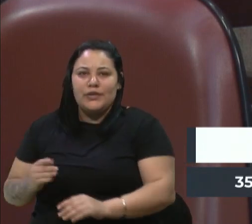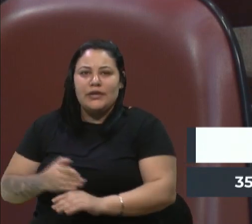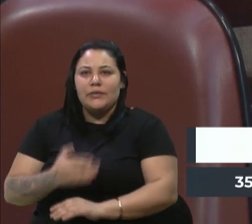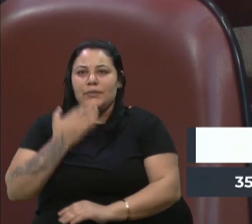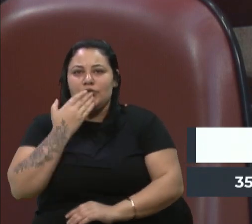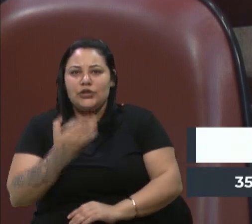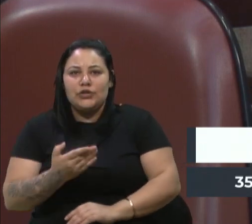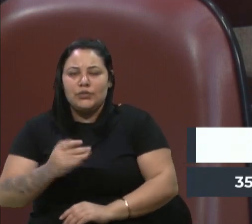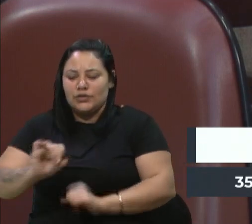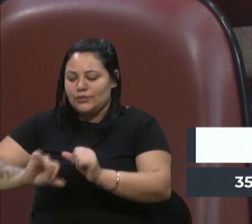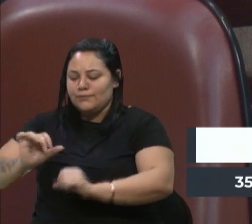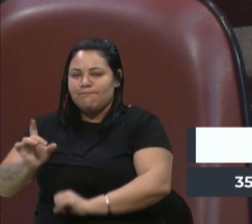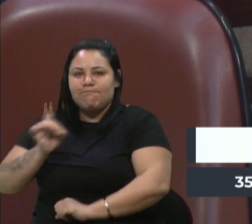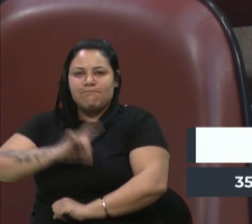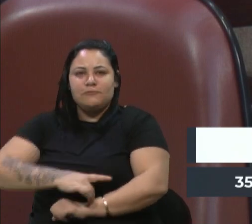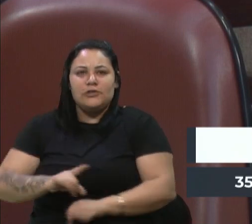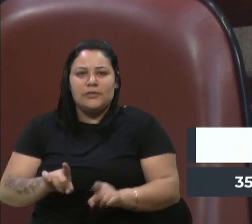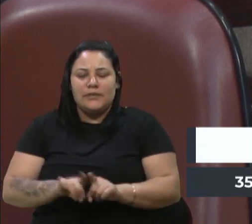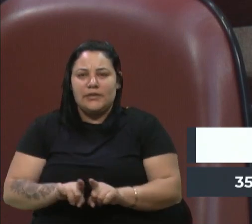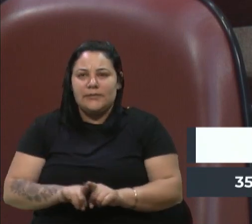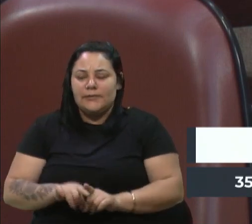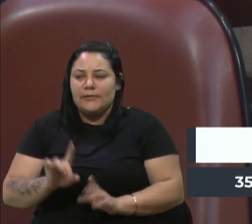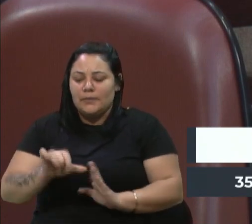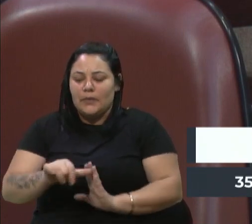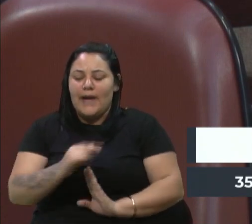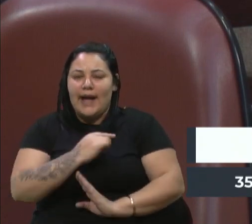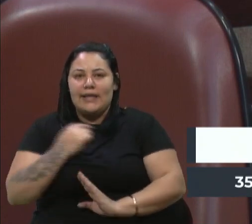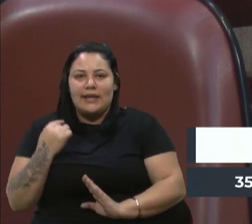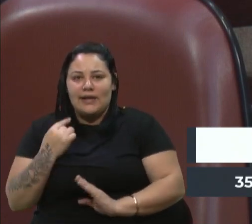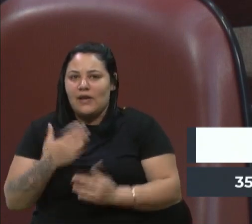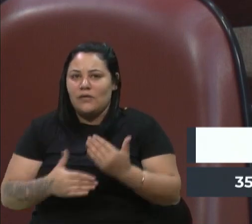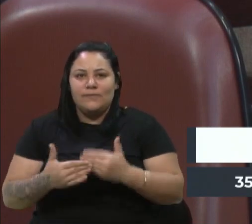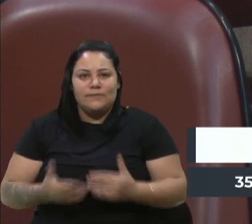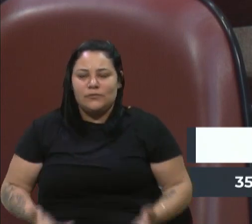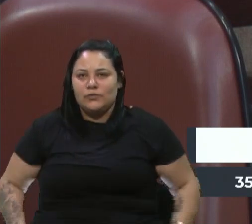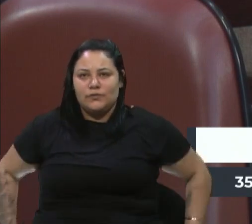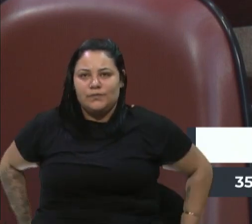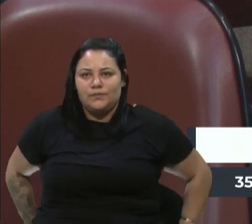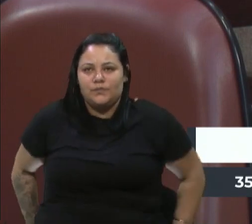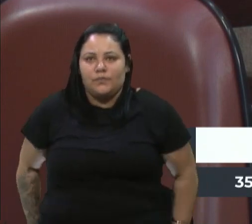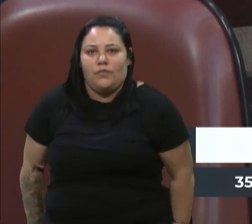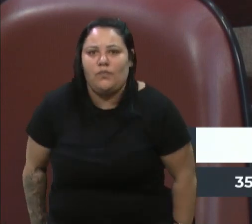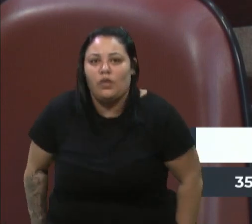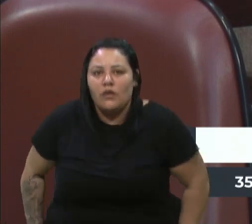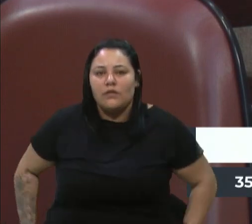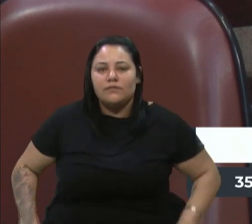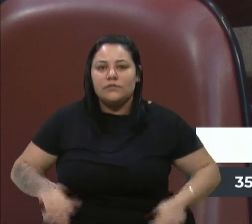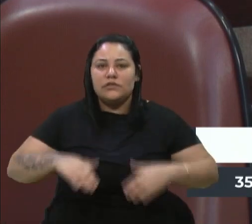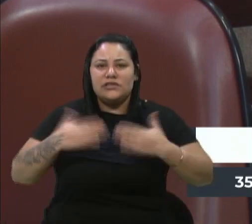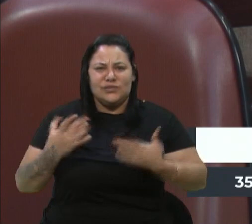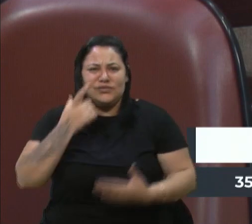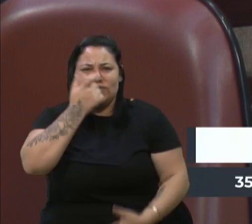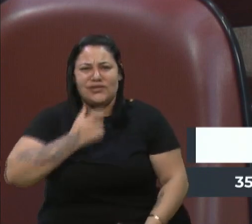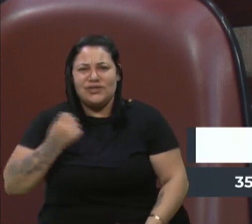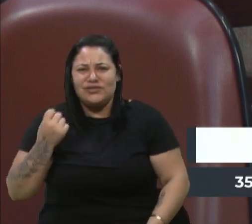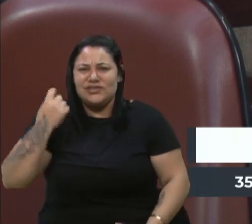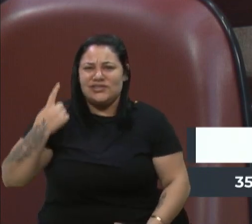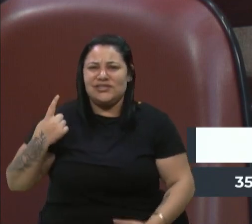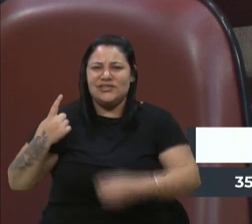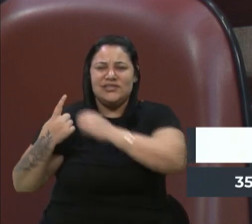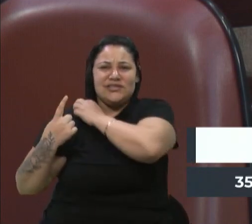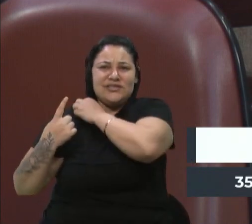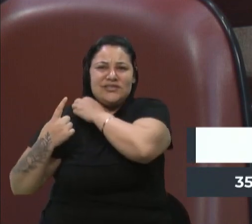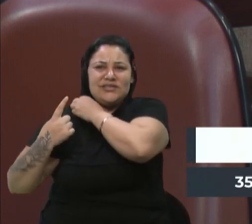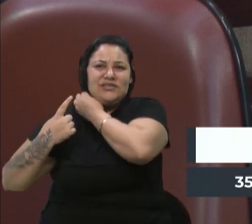pedido também de vistas e acaba atrasando a matéria. Então, eventualmente, a gente... causa estranheza. Isso realmente, o